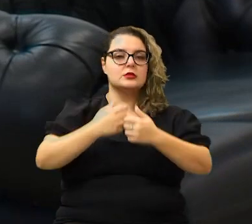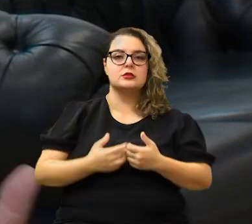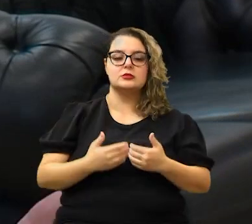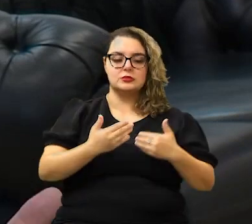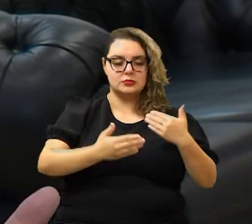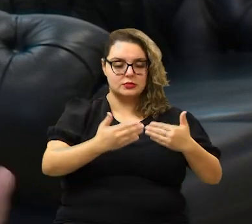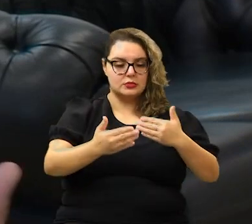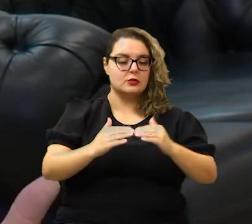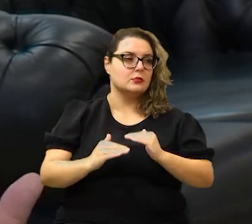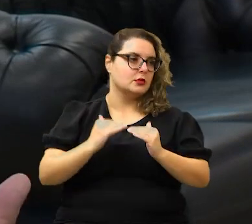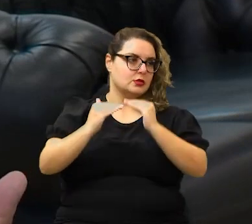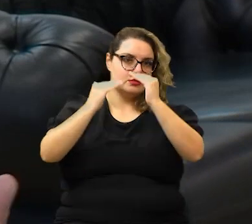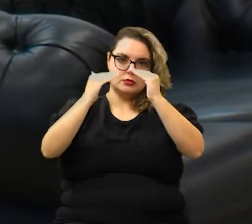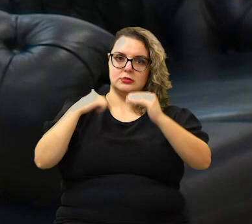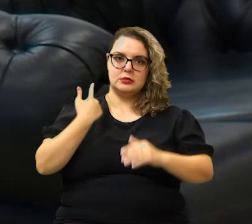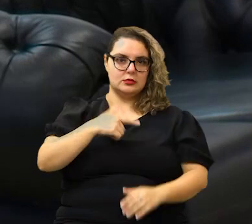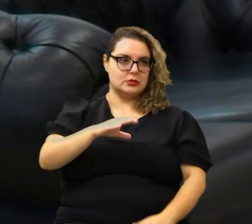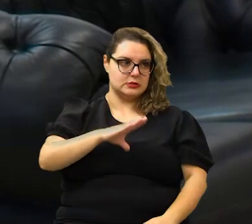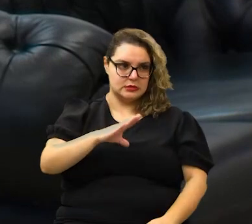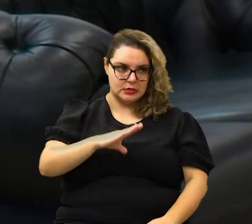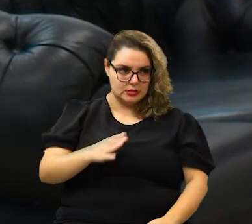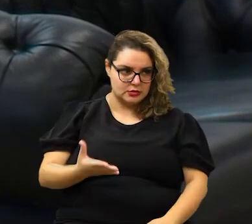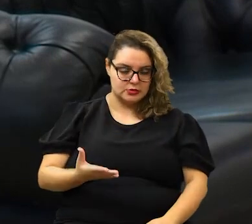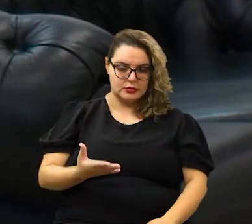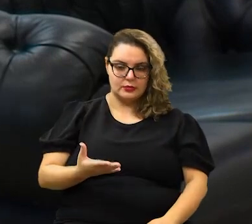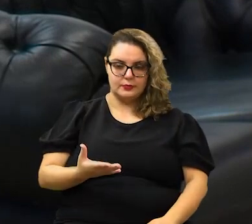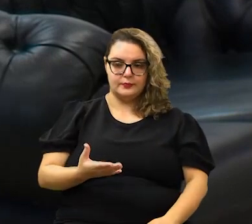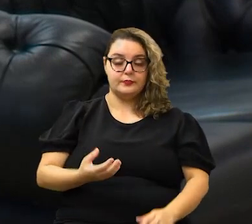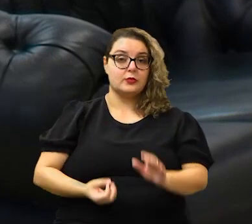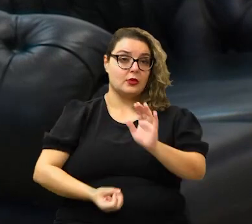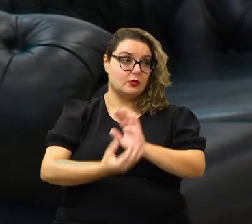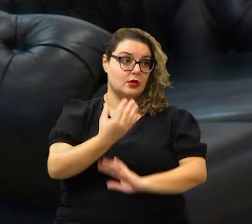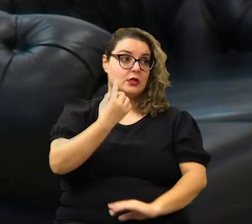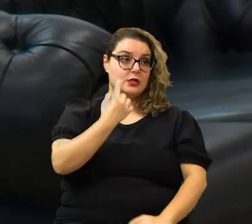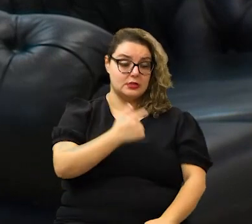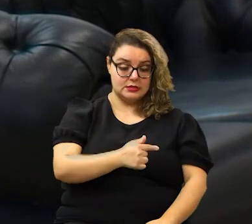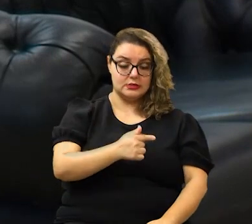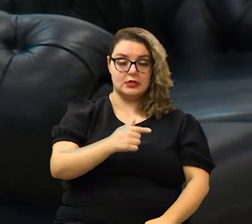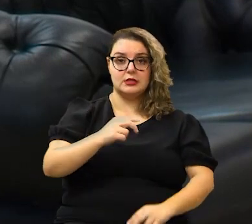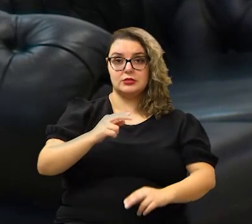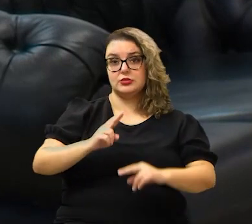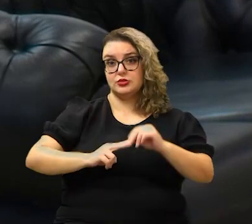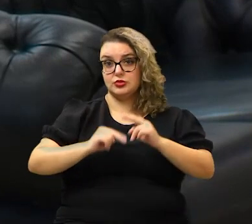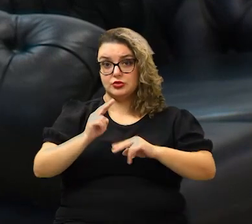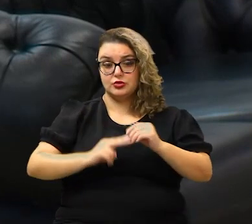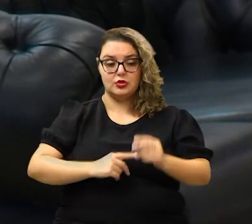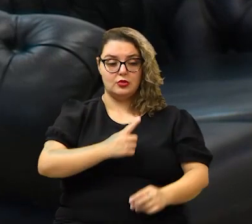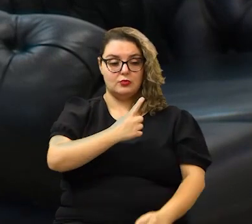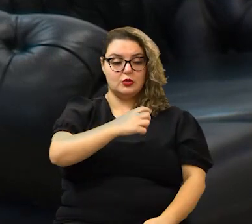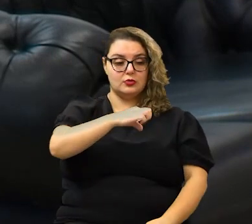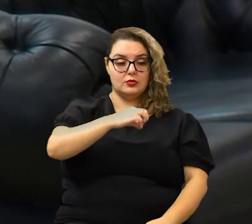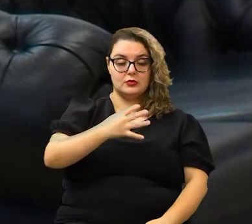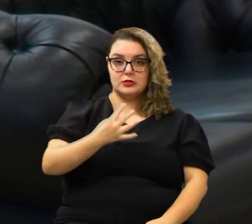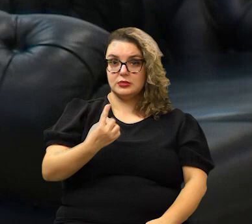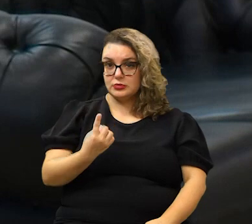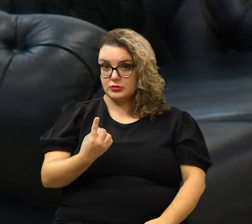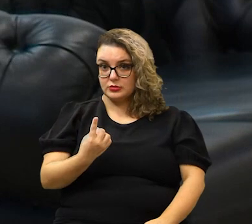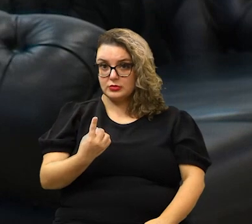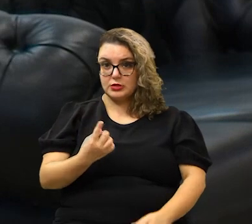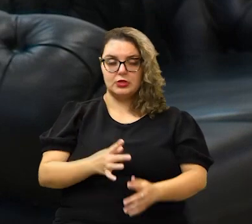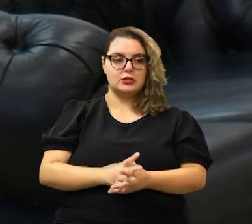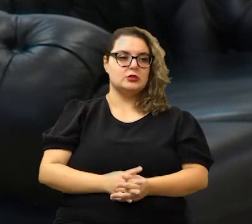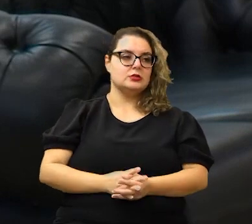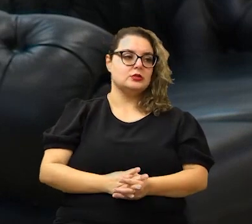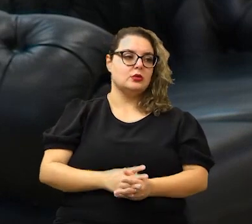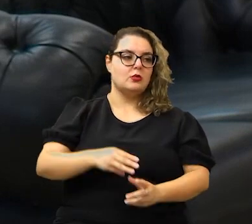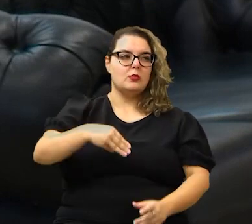PUC vem dando para o desenvolvimento da nossa cidade. Ela foi fundada lá em 7 de junho de